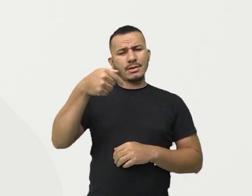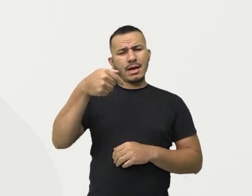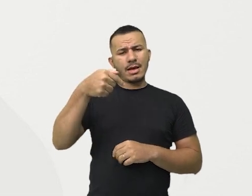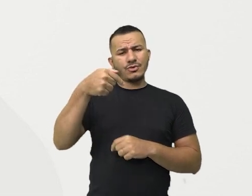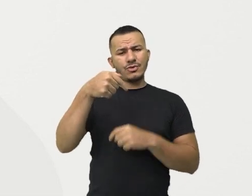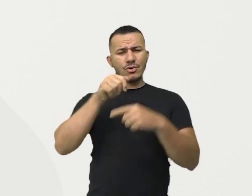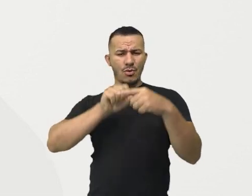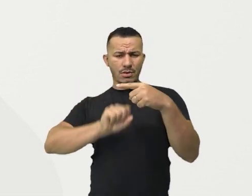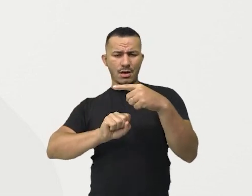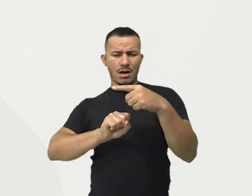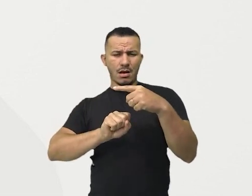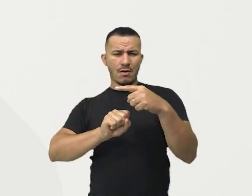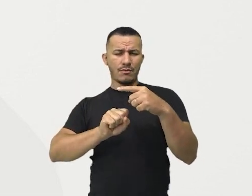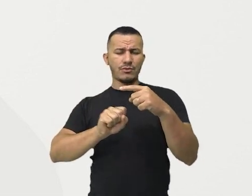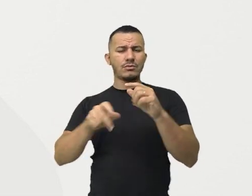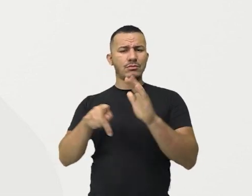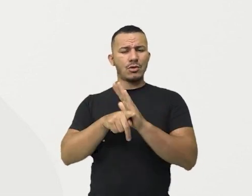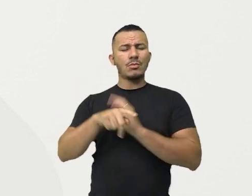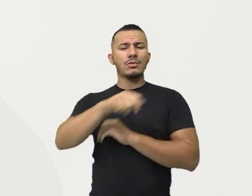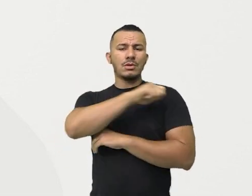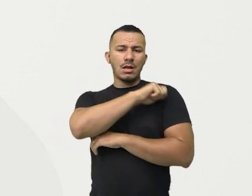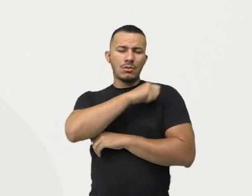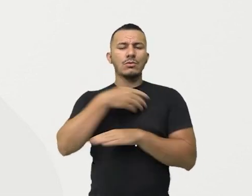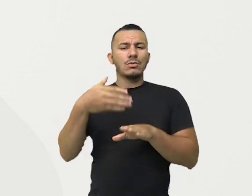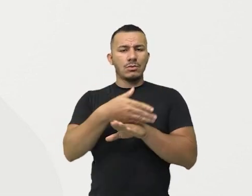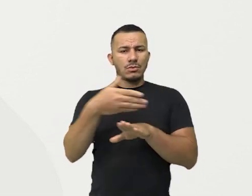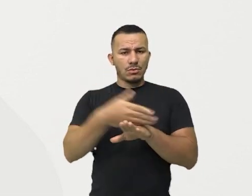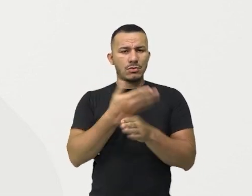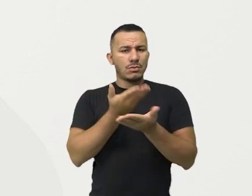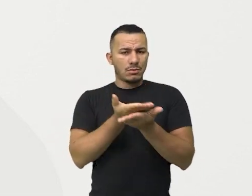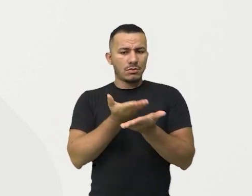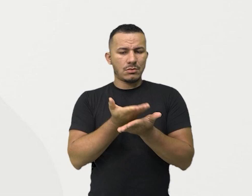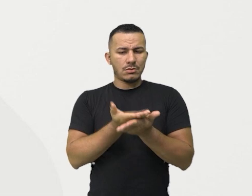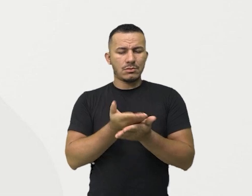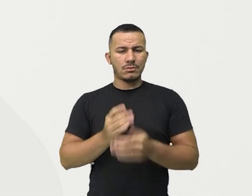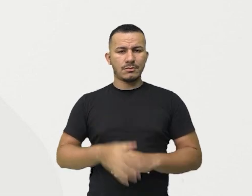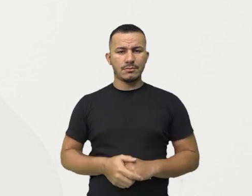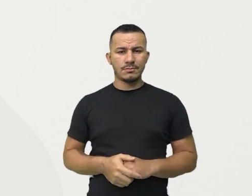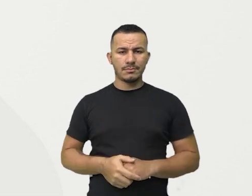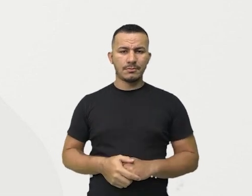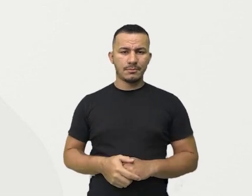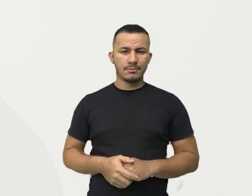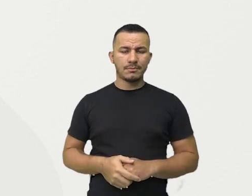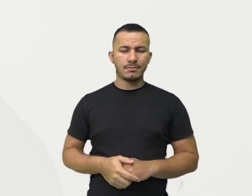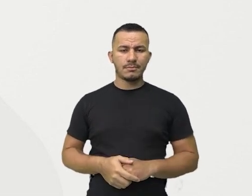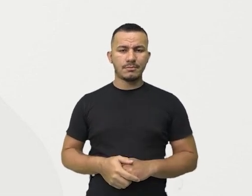7/8 deles. Atenção, 7/8 deles. De quem? Dos alunos.